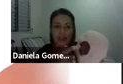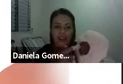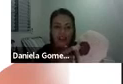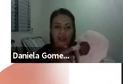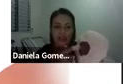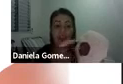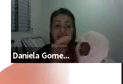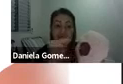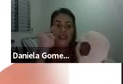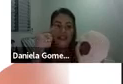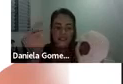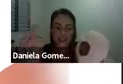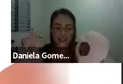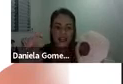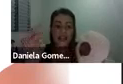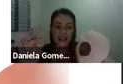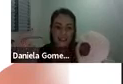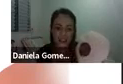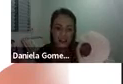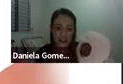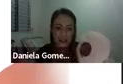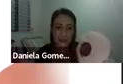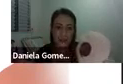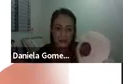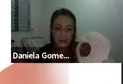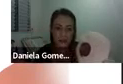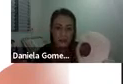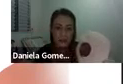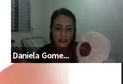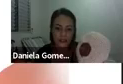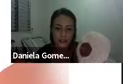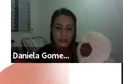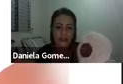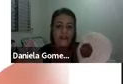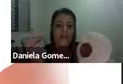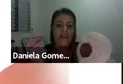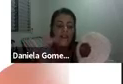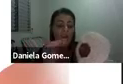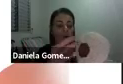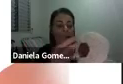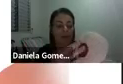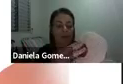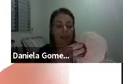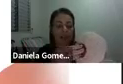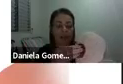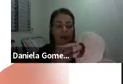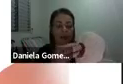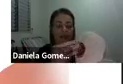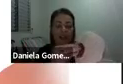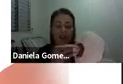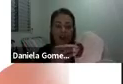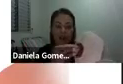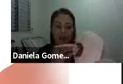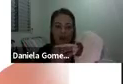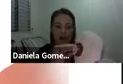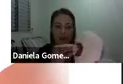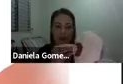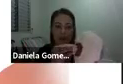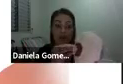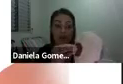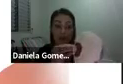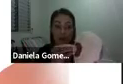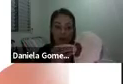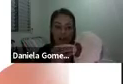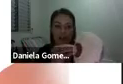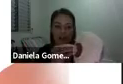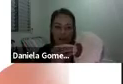é isso que vai ajudar a não ressecar e rachar o bico do peito, tá? Então, o bebê, quando ele abocanha só o bico do peito,